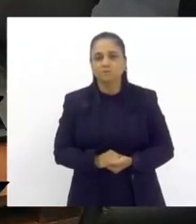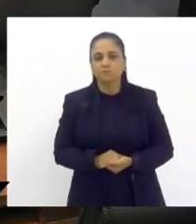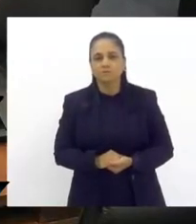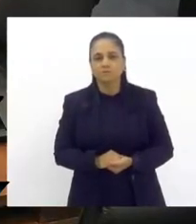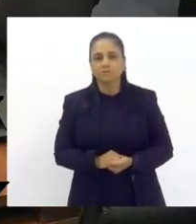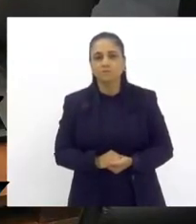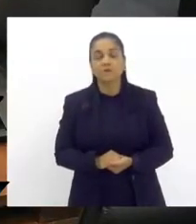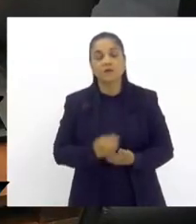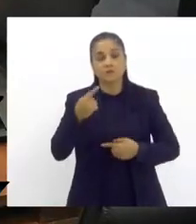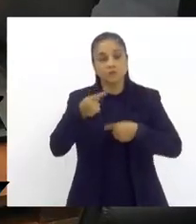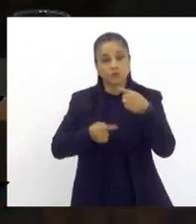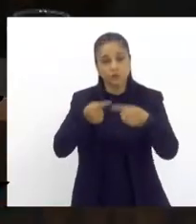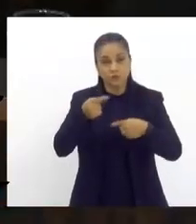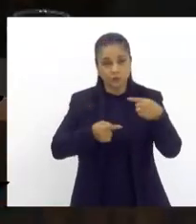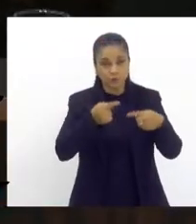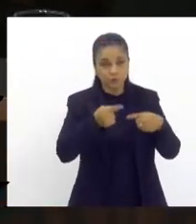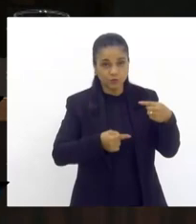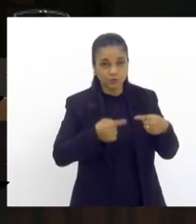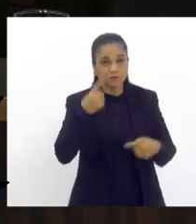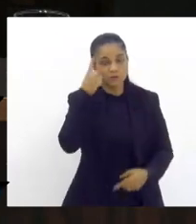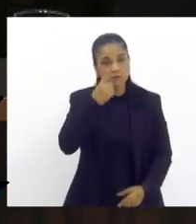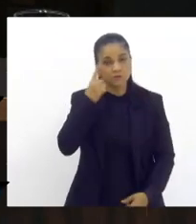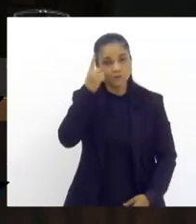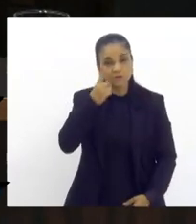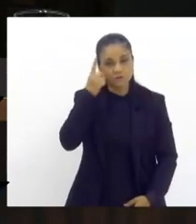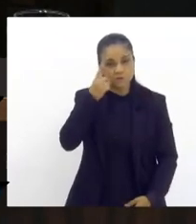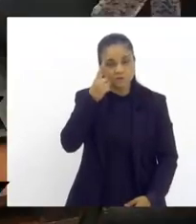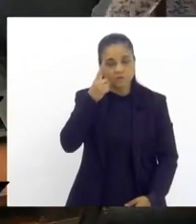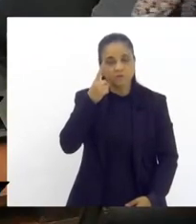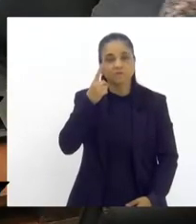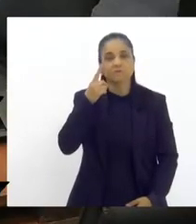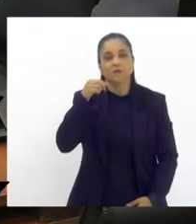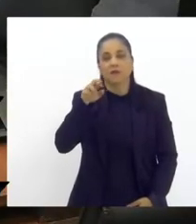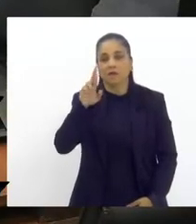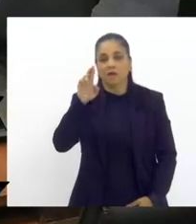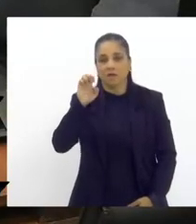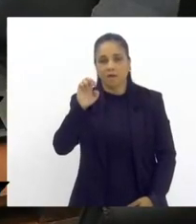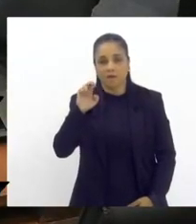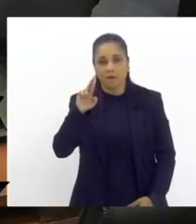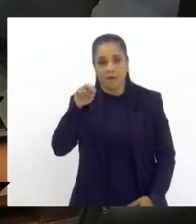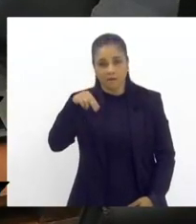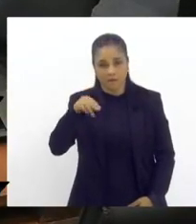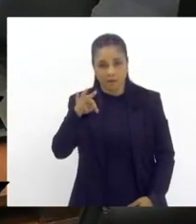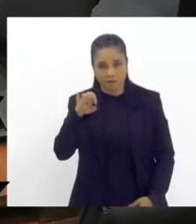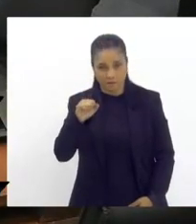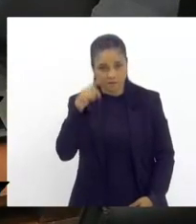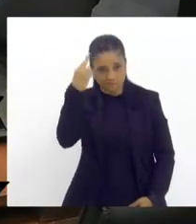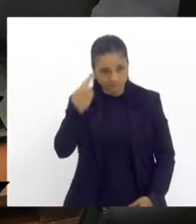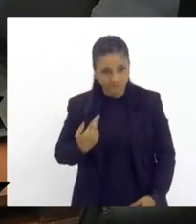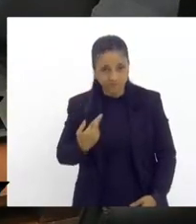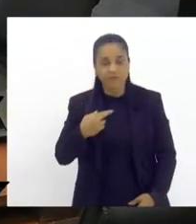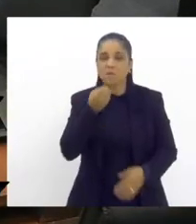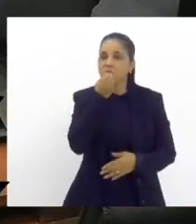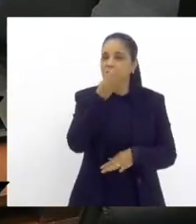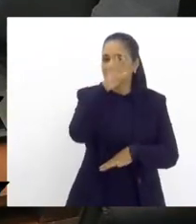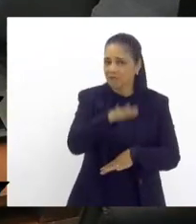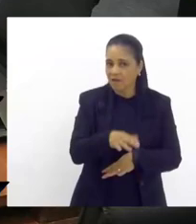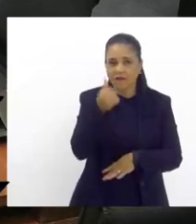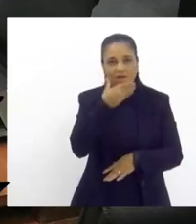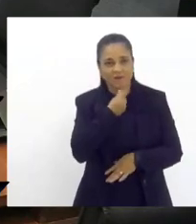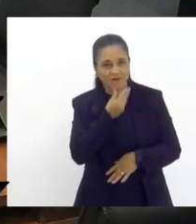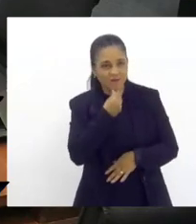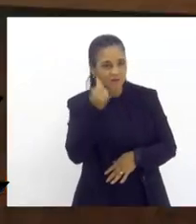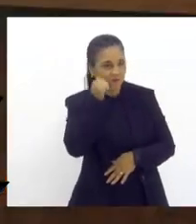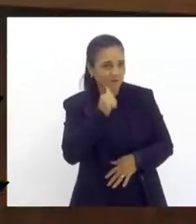Para discutir, nossa nobre deputada Renata Souza. Senhor presidente, boa tarde. Boa tarde às senhoras deputadas e